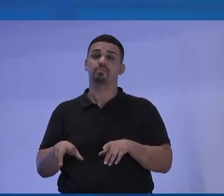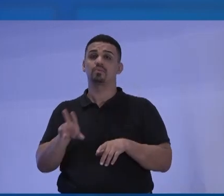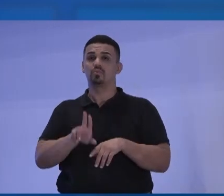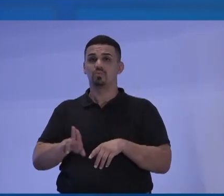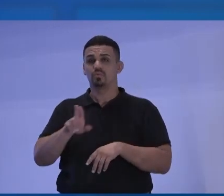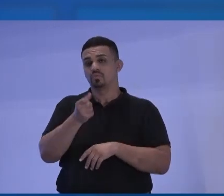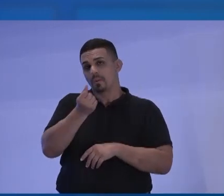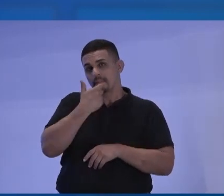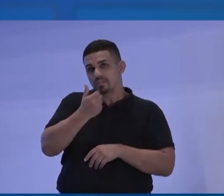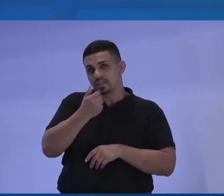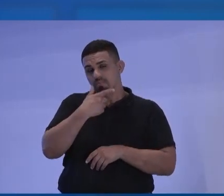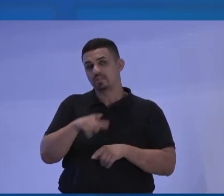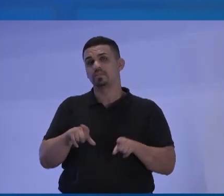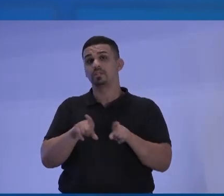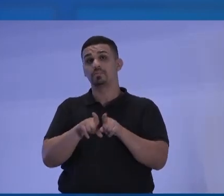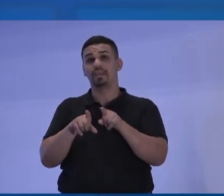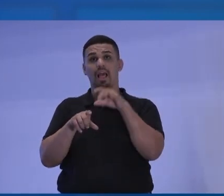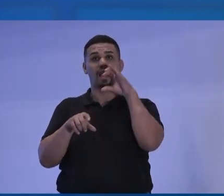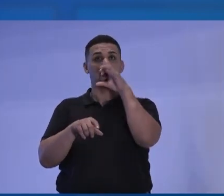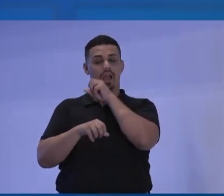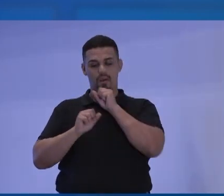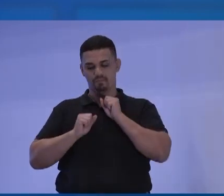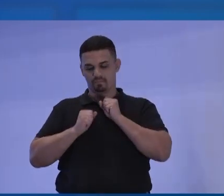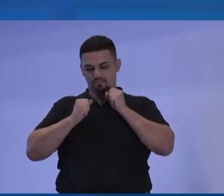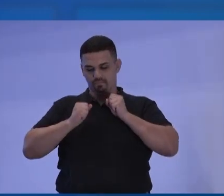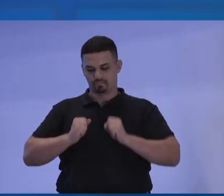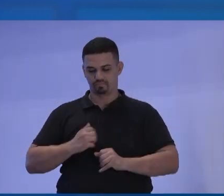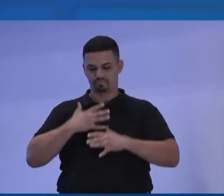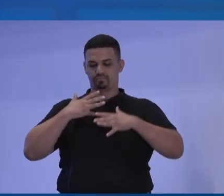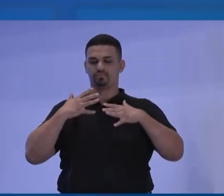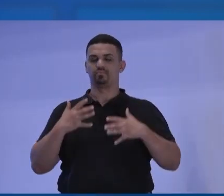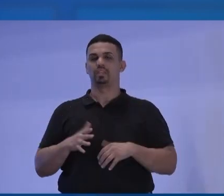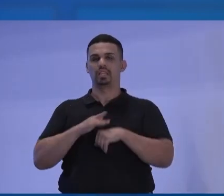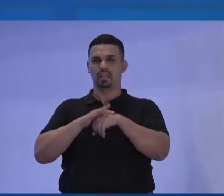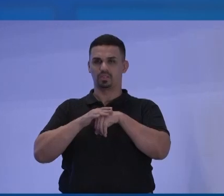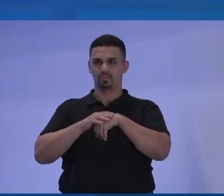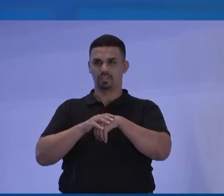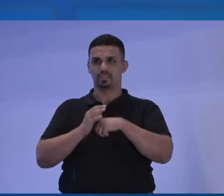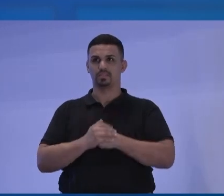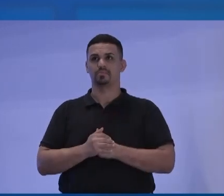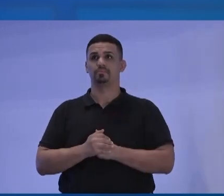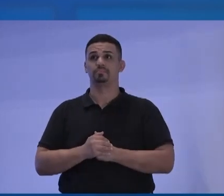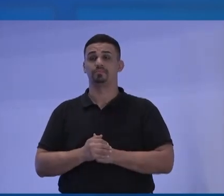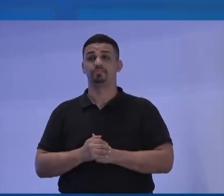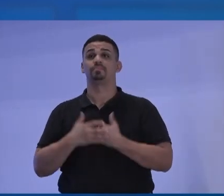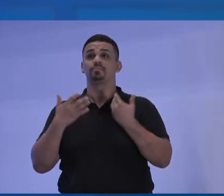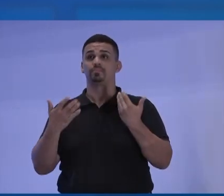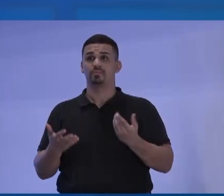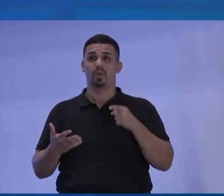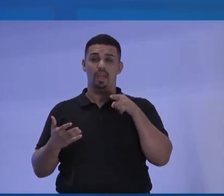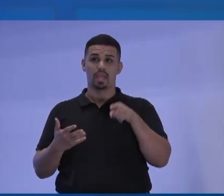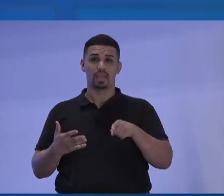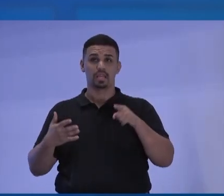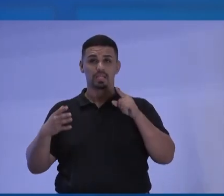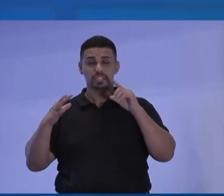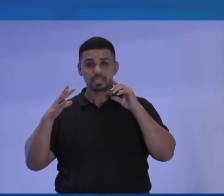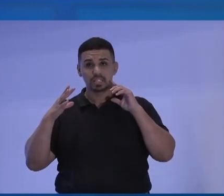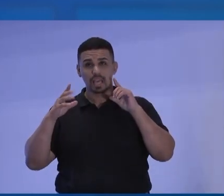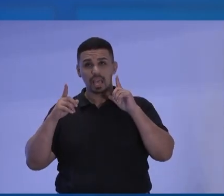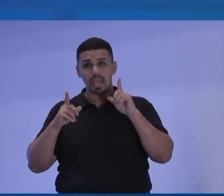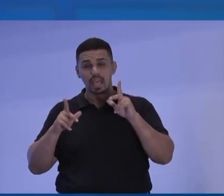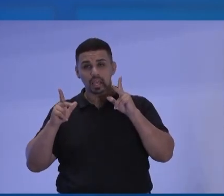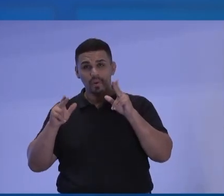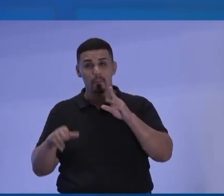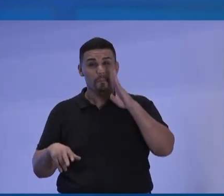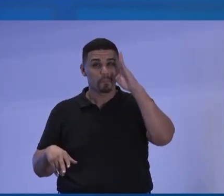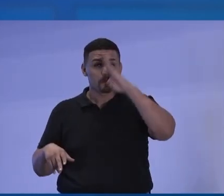progressão acelerada da doença. Apesar disso tudo, os imunossupressores eles não são totalmente vilões. Eles